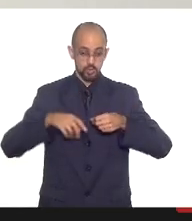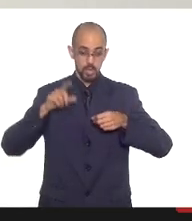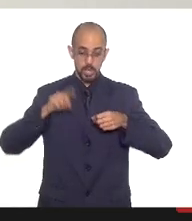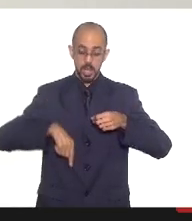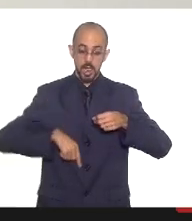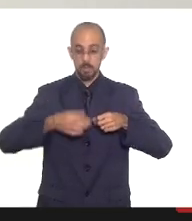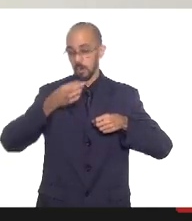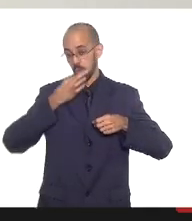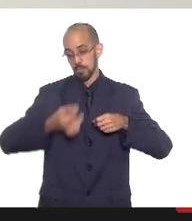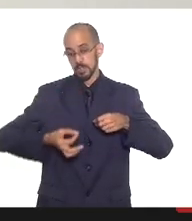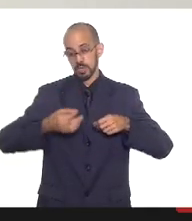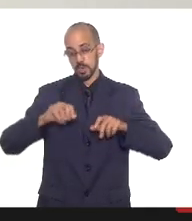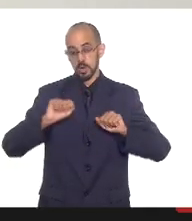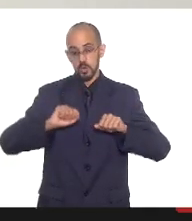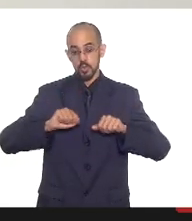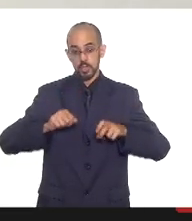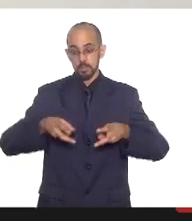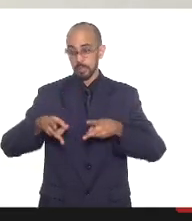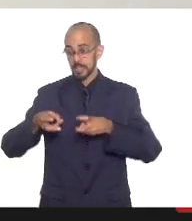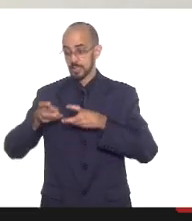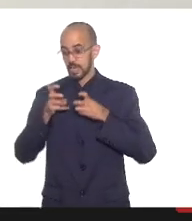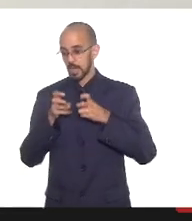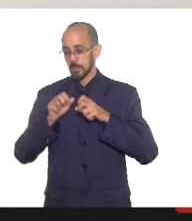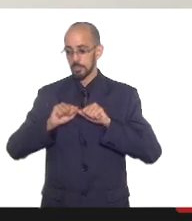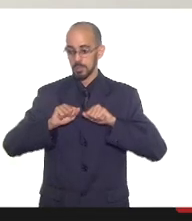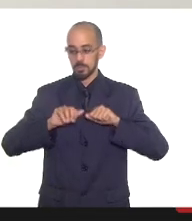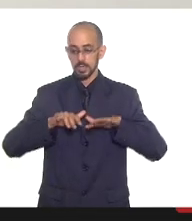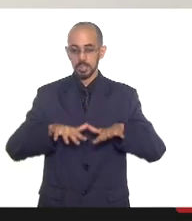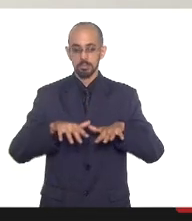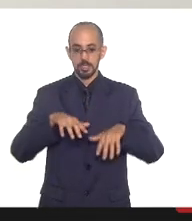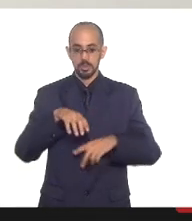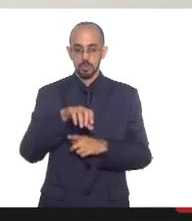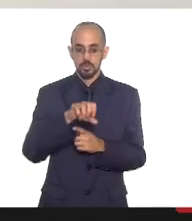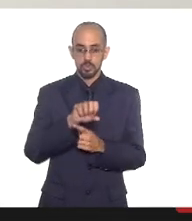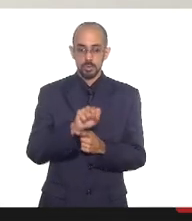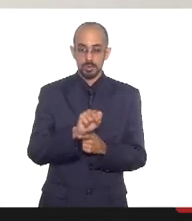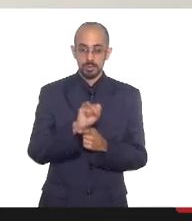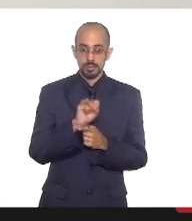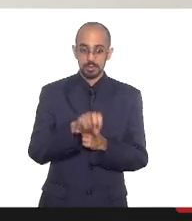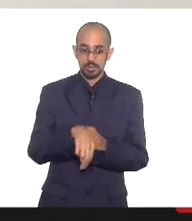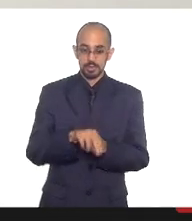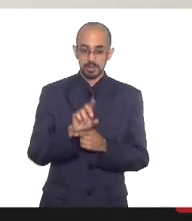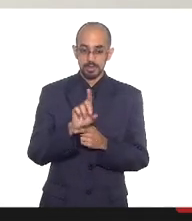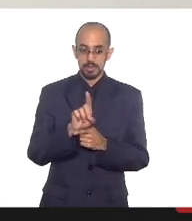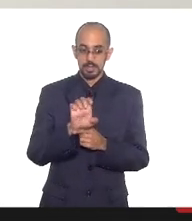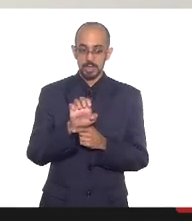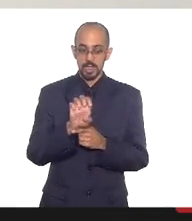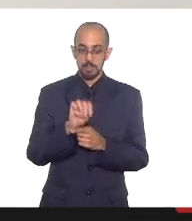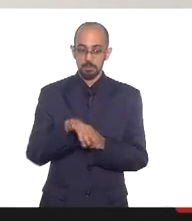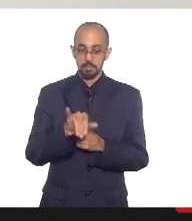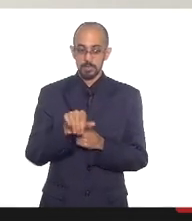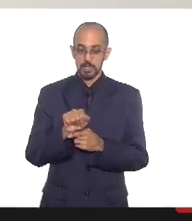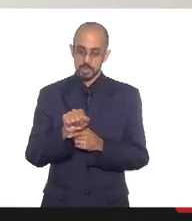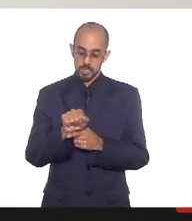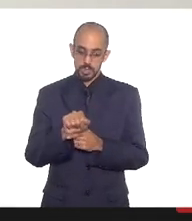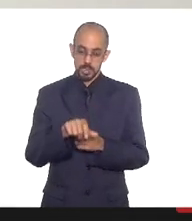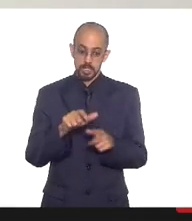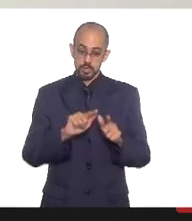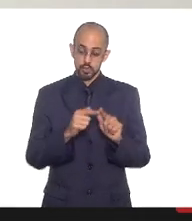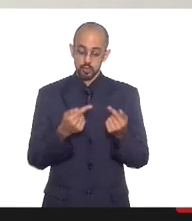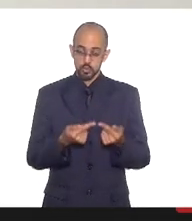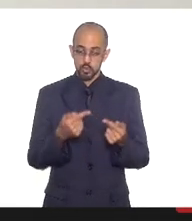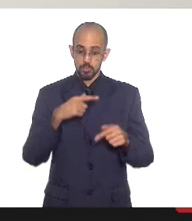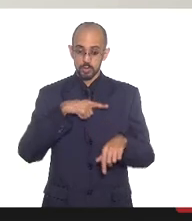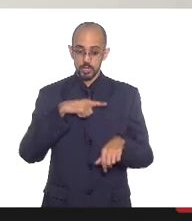aumenta o olhar da pandemia para um conceito de fim de Mia e muitas vezes esses grupos de com que são que tem como